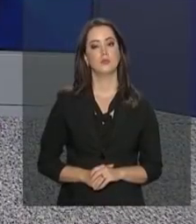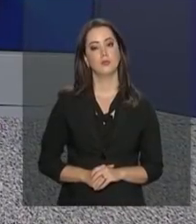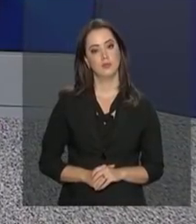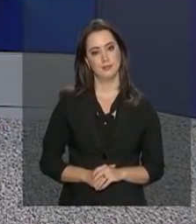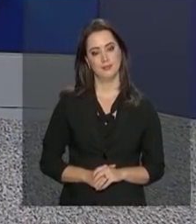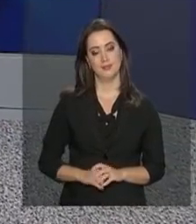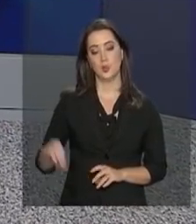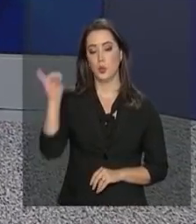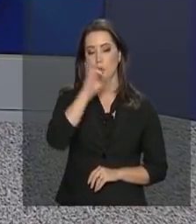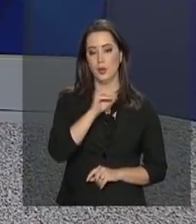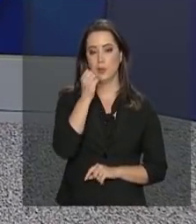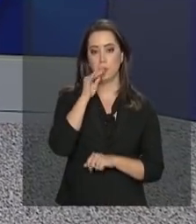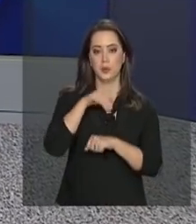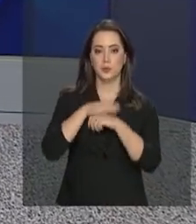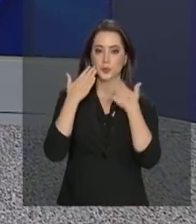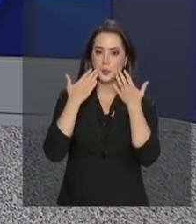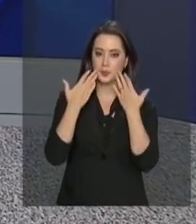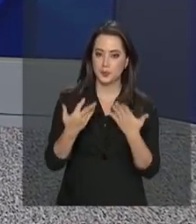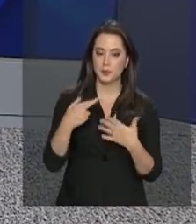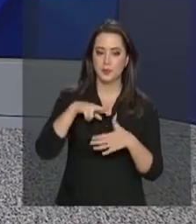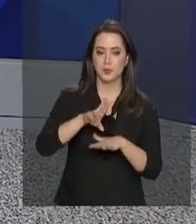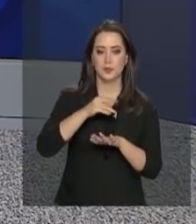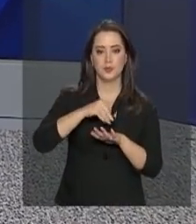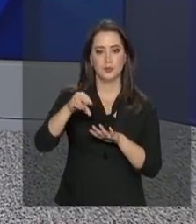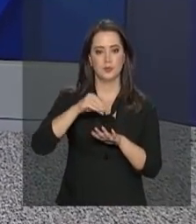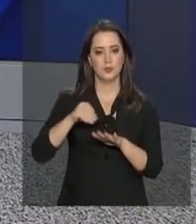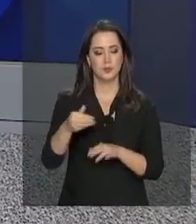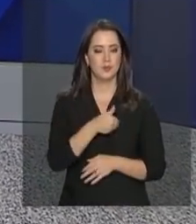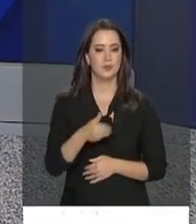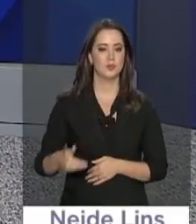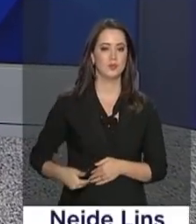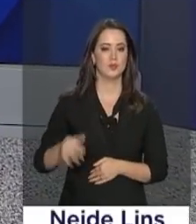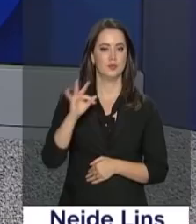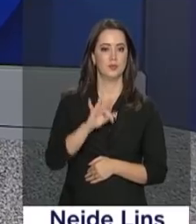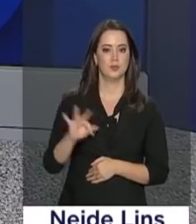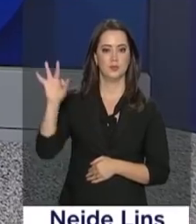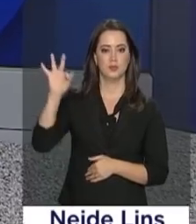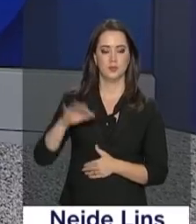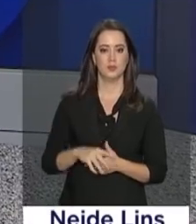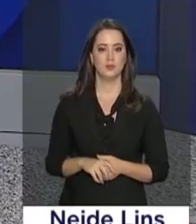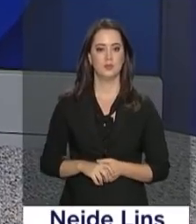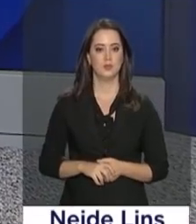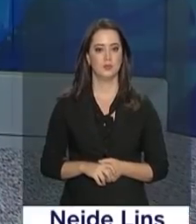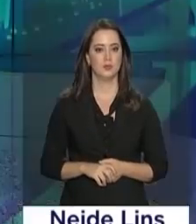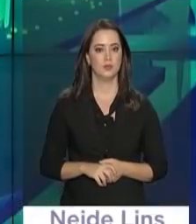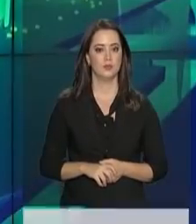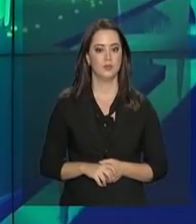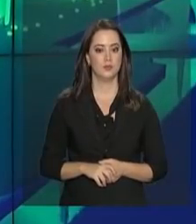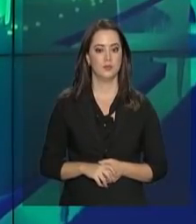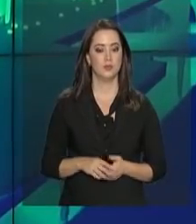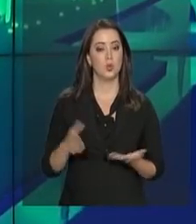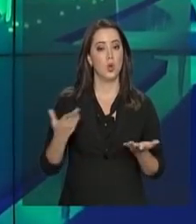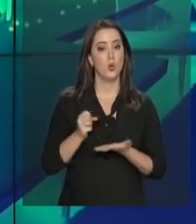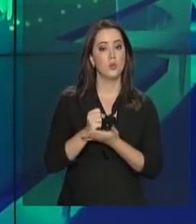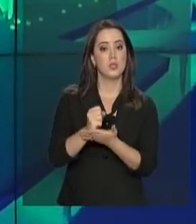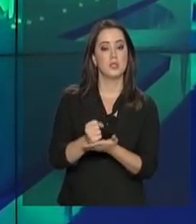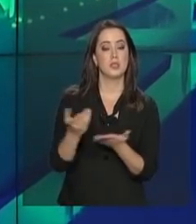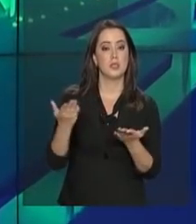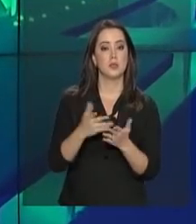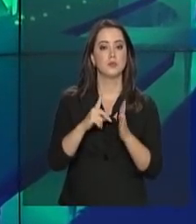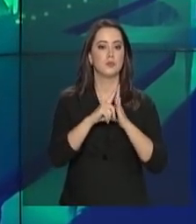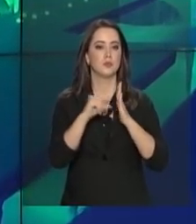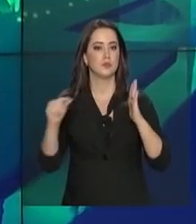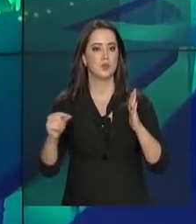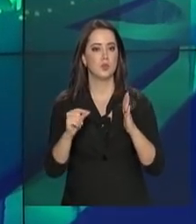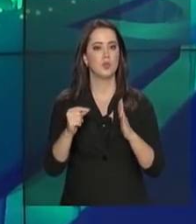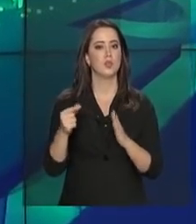olá boa noite no ar mais uma edição do repórter nbr com as notícias do governo federal foi entregue hoje no